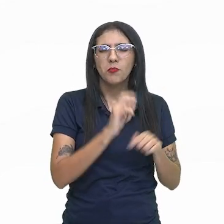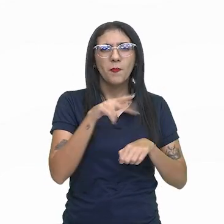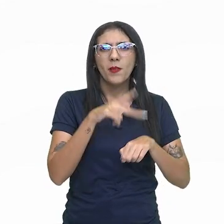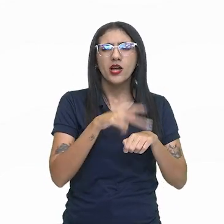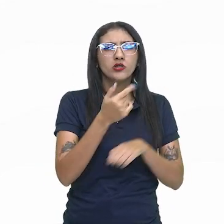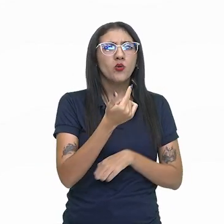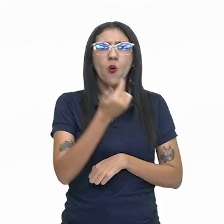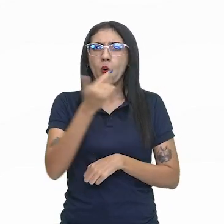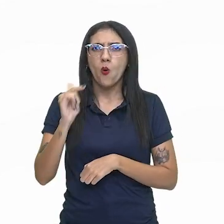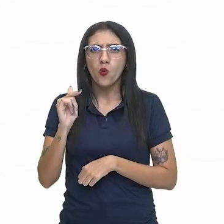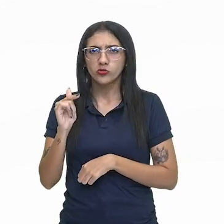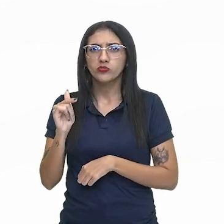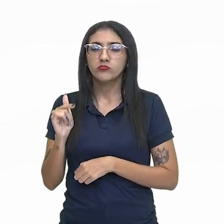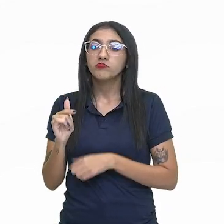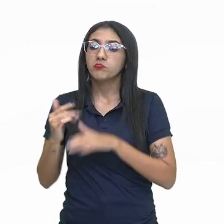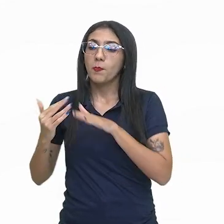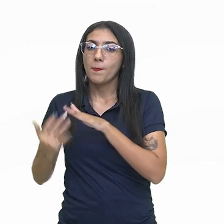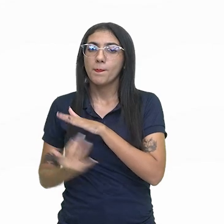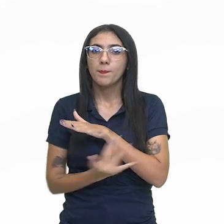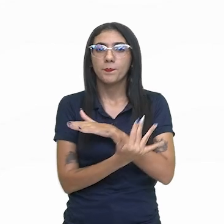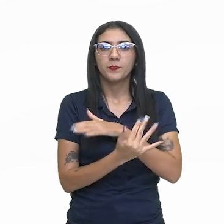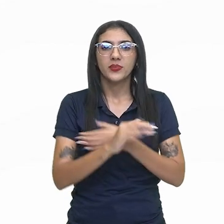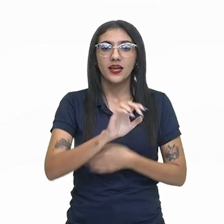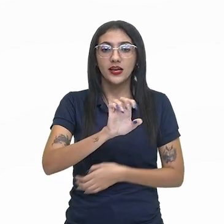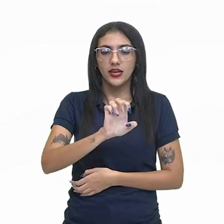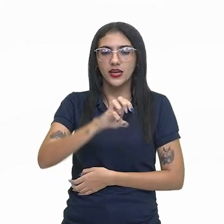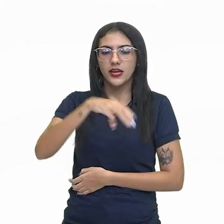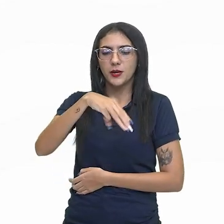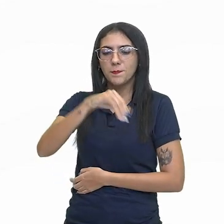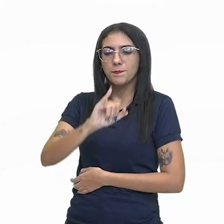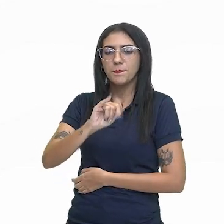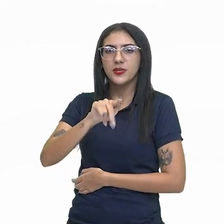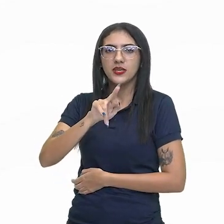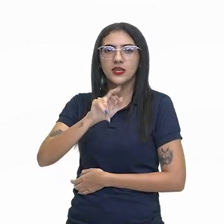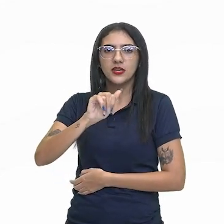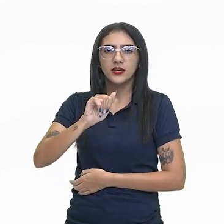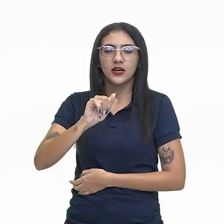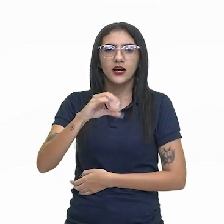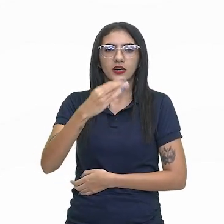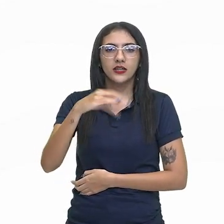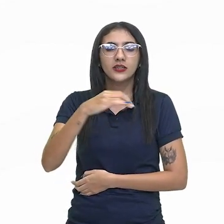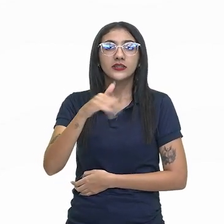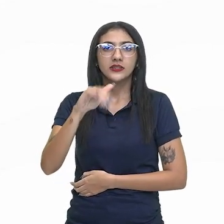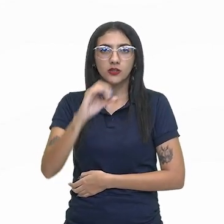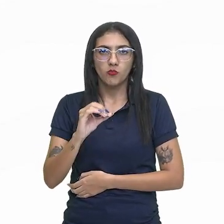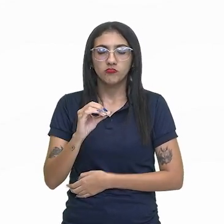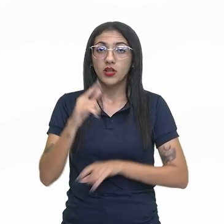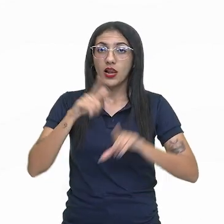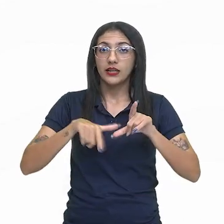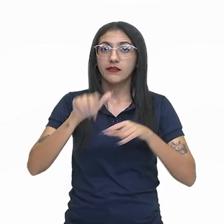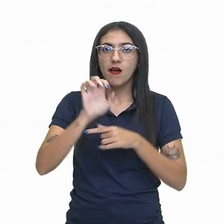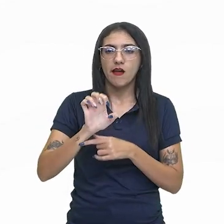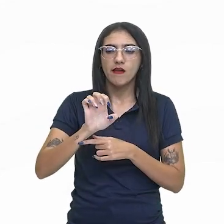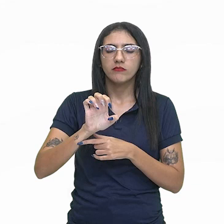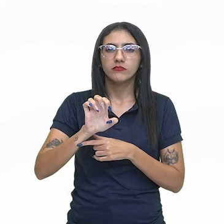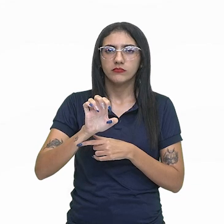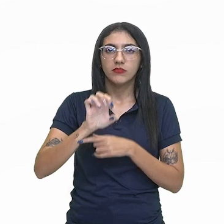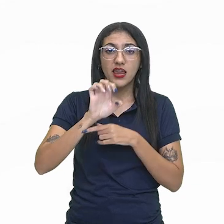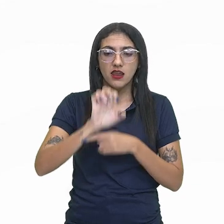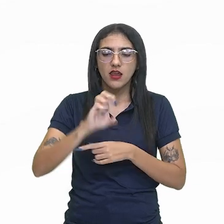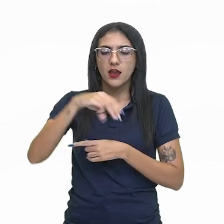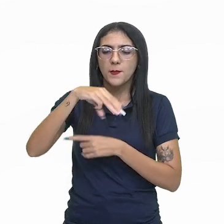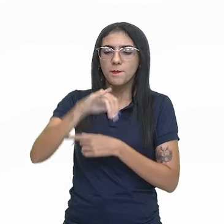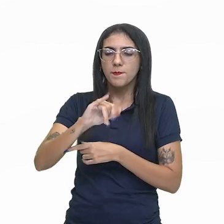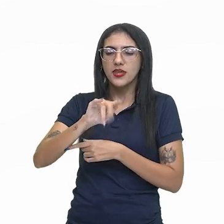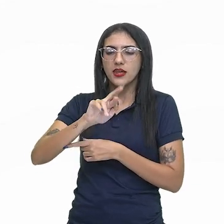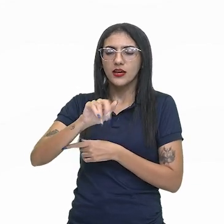país, para um outro estado, então ela vai estar emigrando. Aí nós escrevemos com a letra E. A gente não pode confundir aí